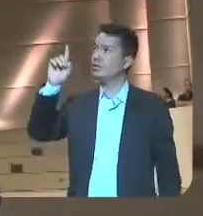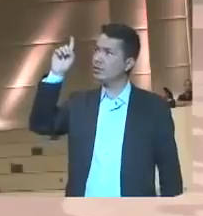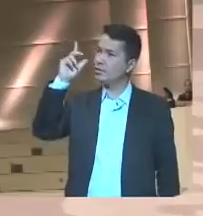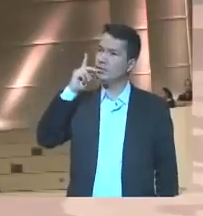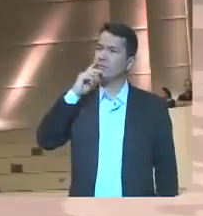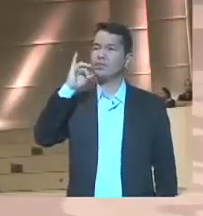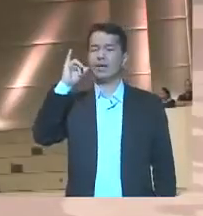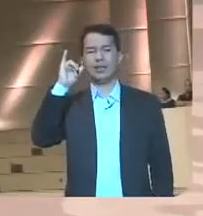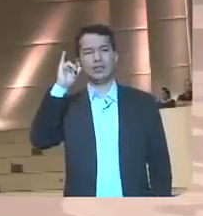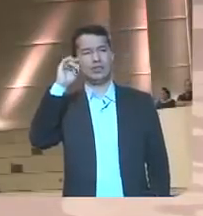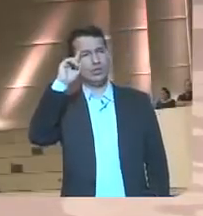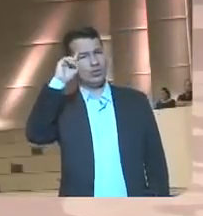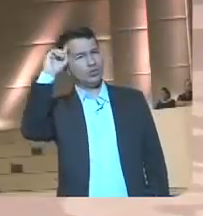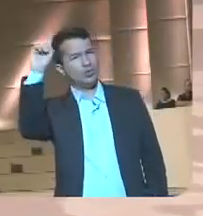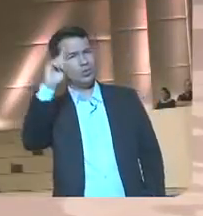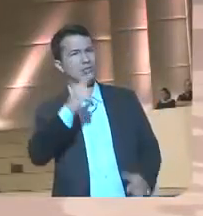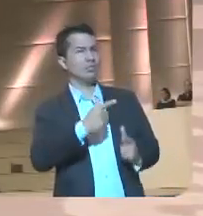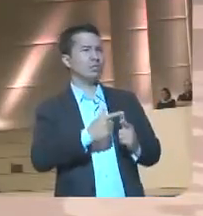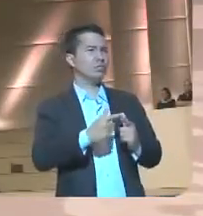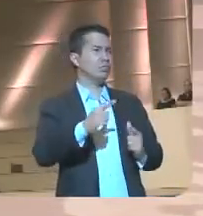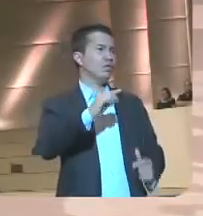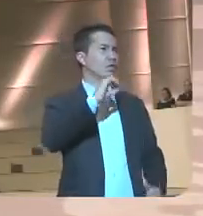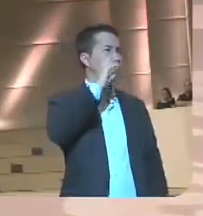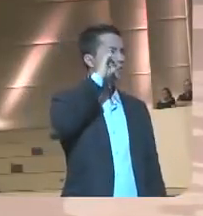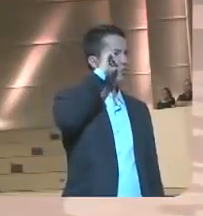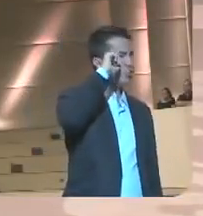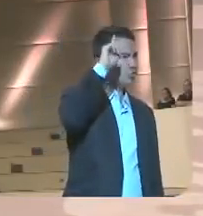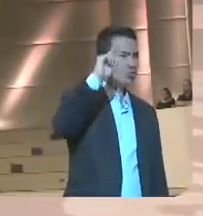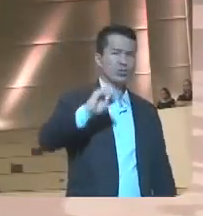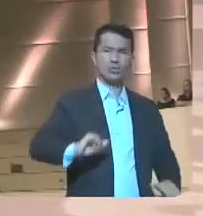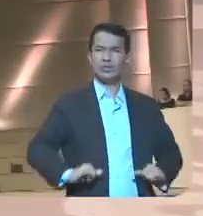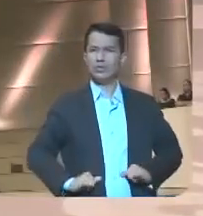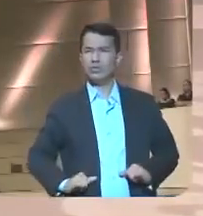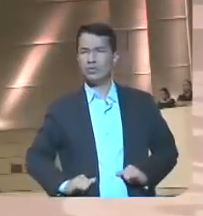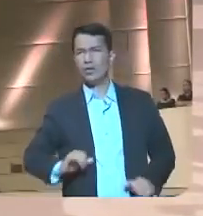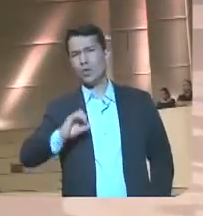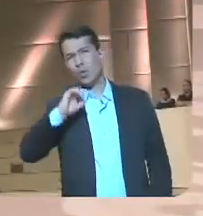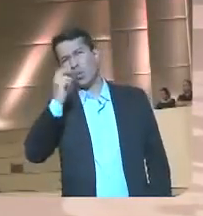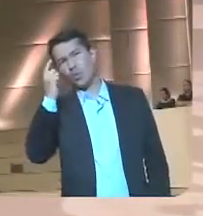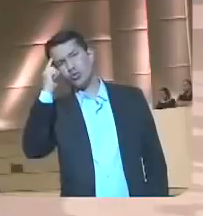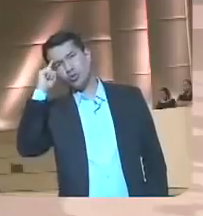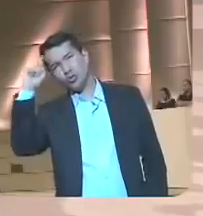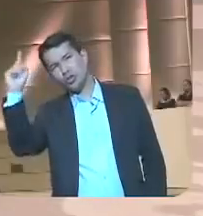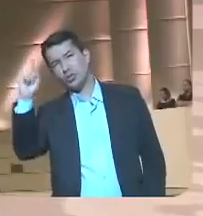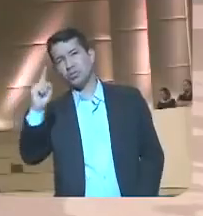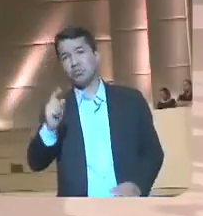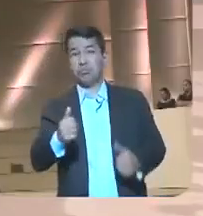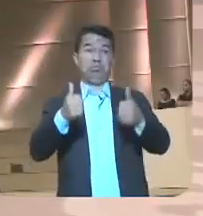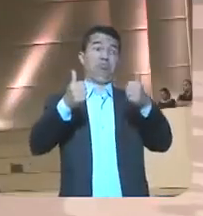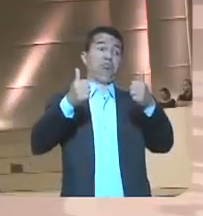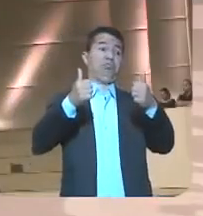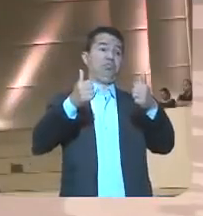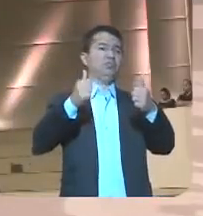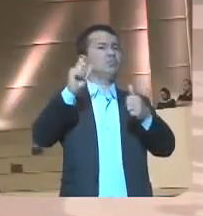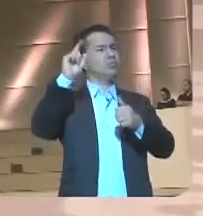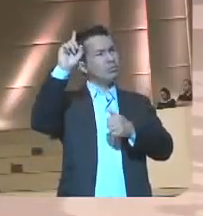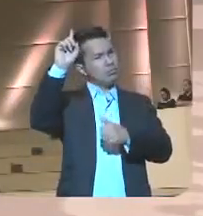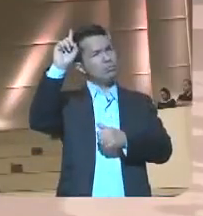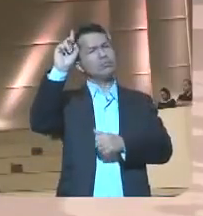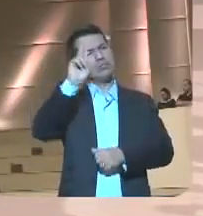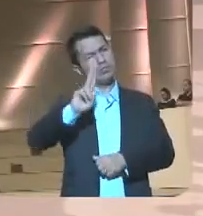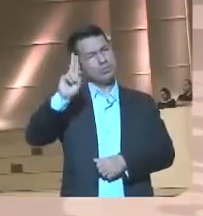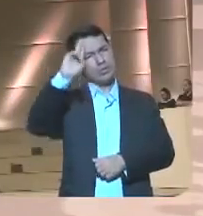claras ele leva lá pro nosso coração com a vontade de deus qual é o plano de deus nossa vida ele ilumina a nossa